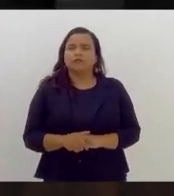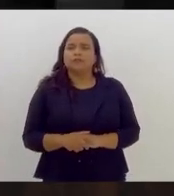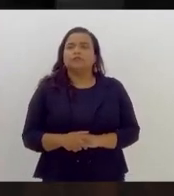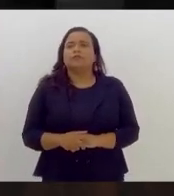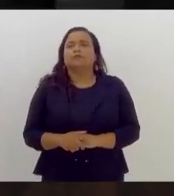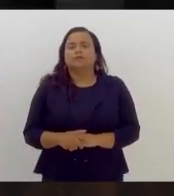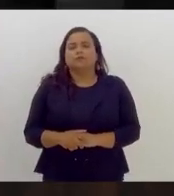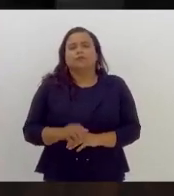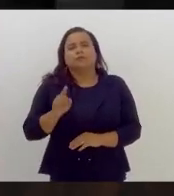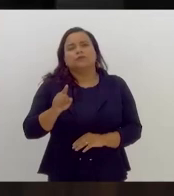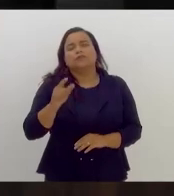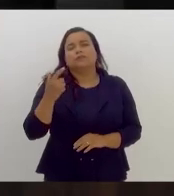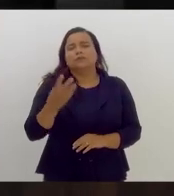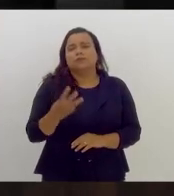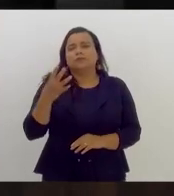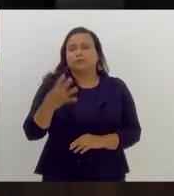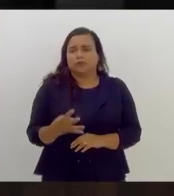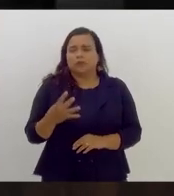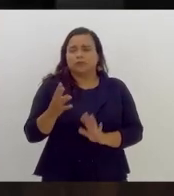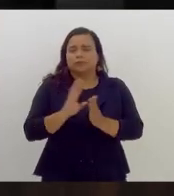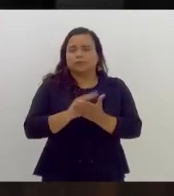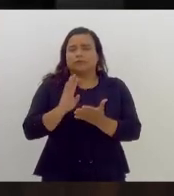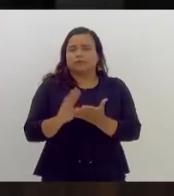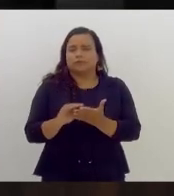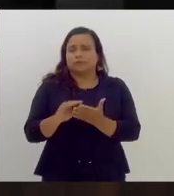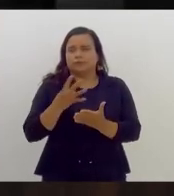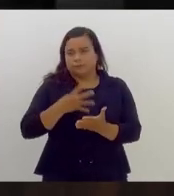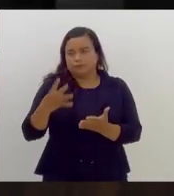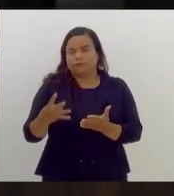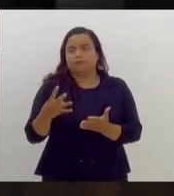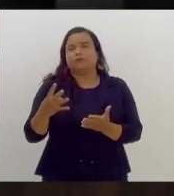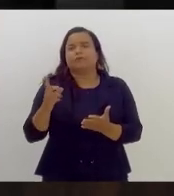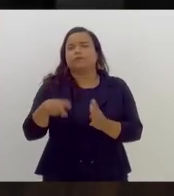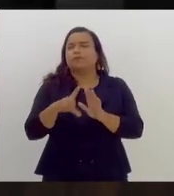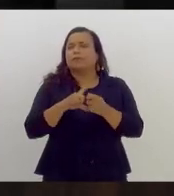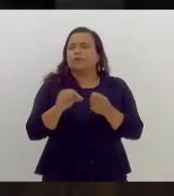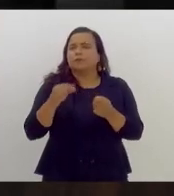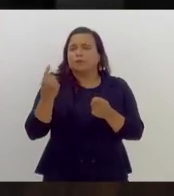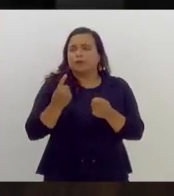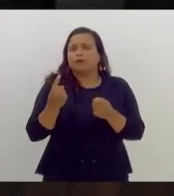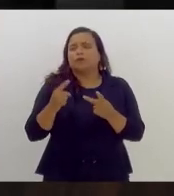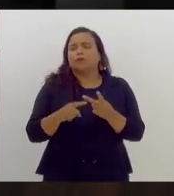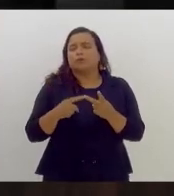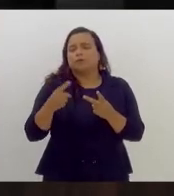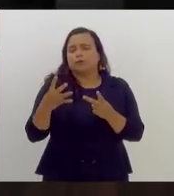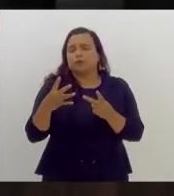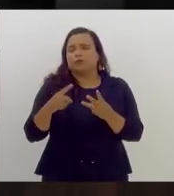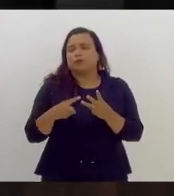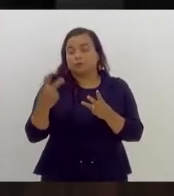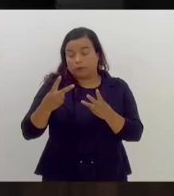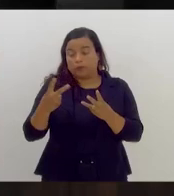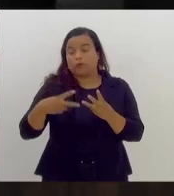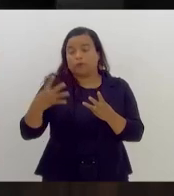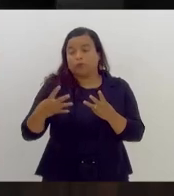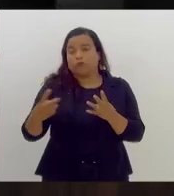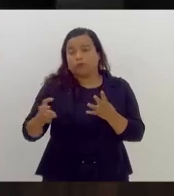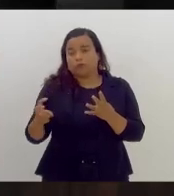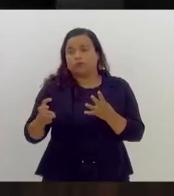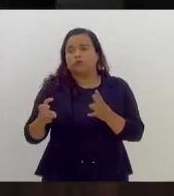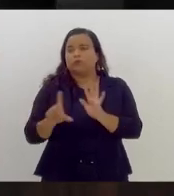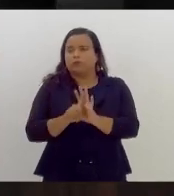44º da pauta. Destaque ao veto aposto ao artigo 1º, 2º, 4º e 5º do projeto de lei 4139-A de 21.